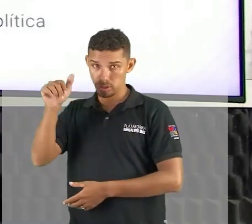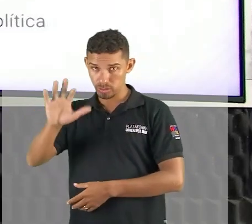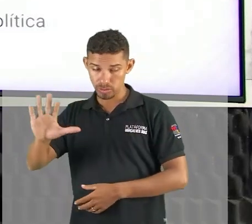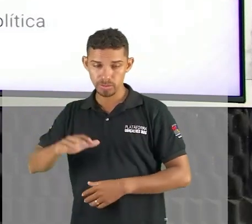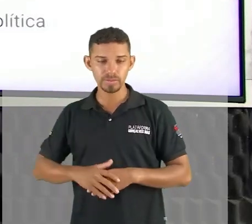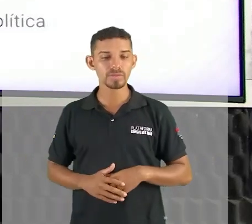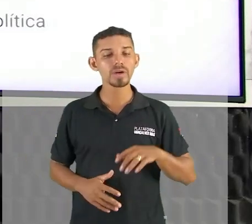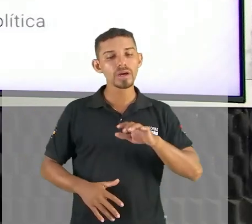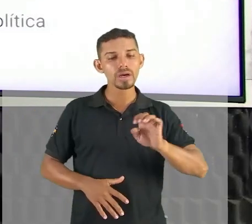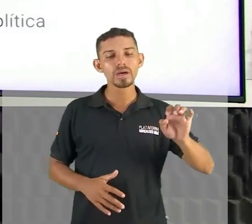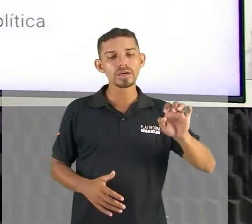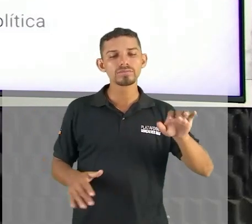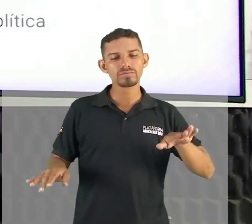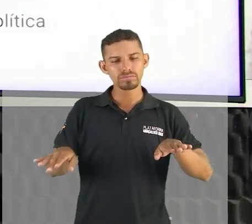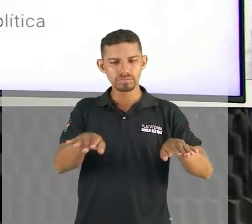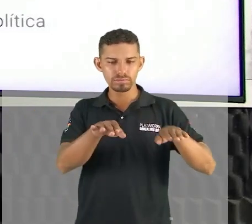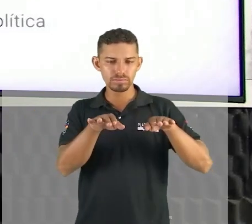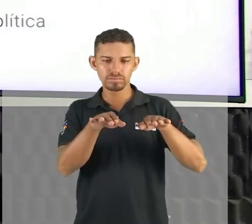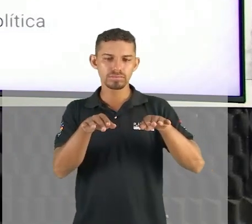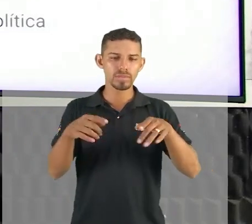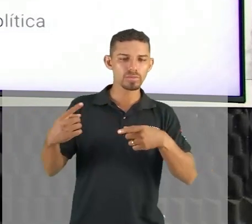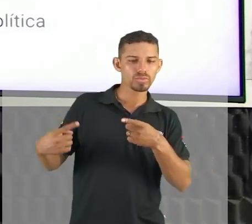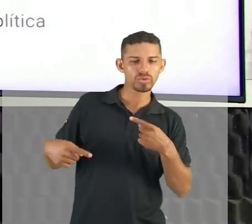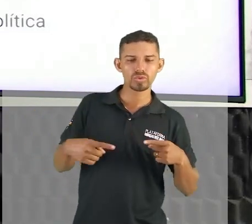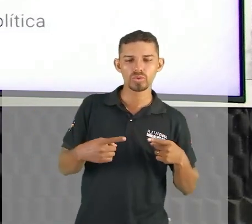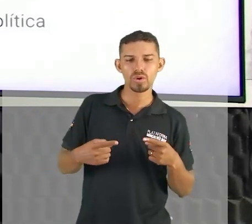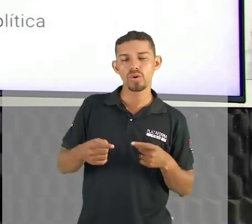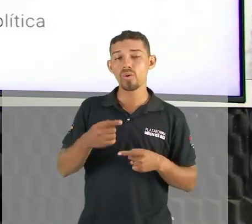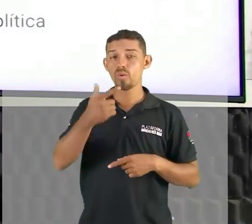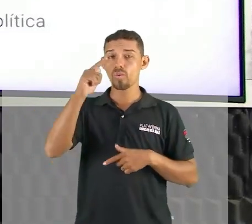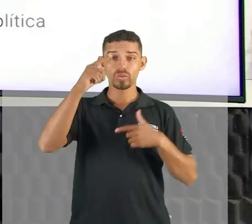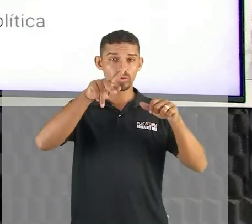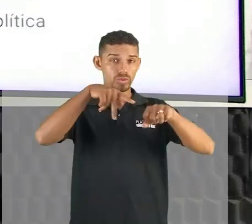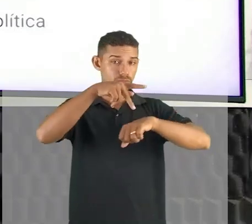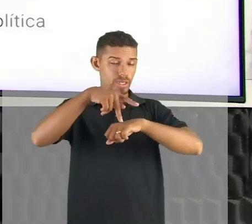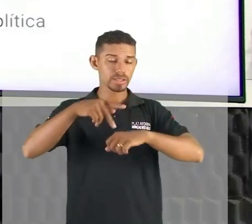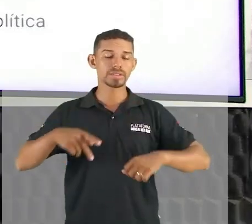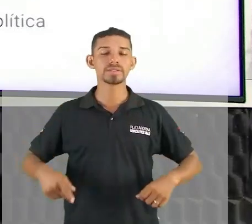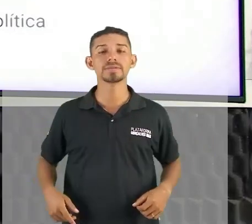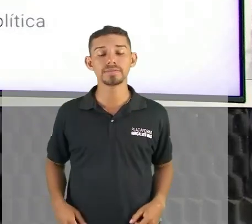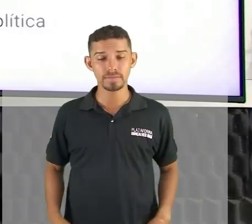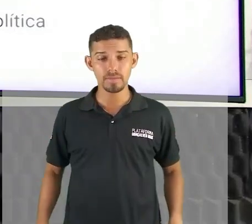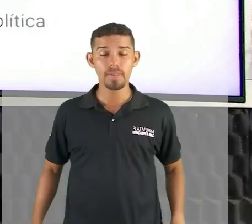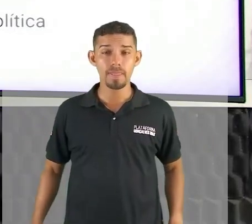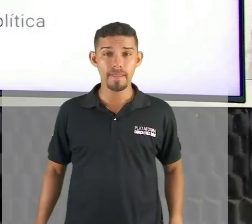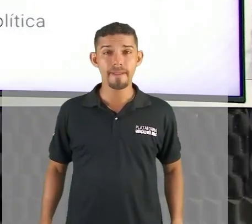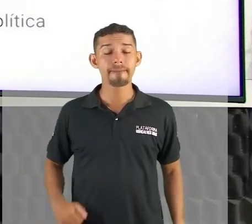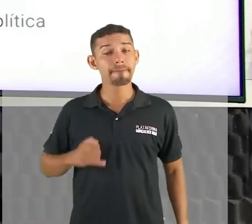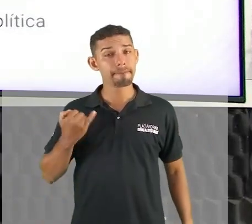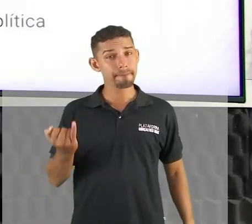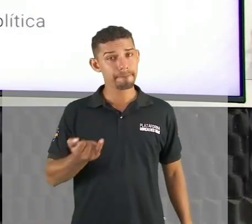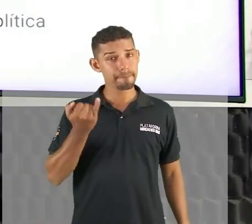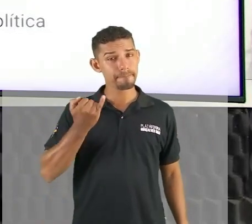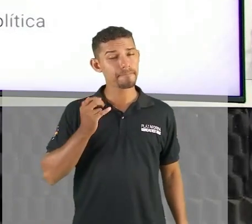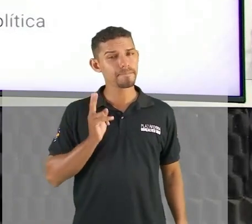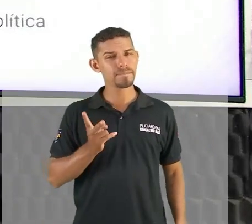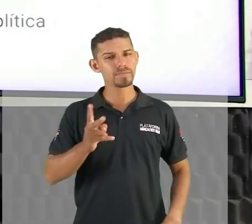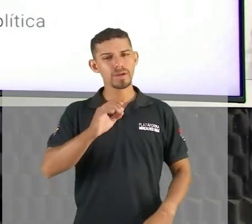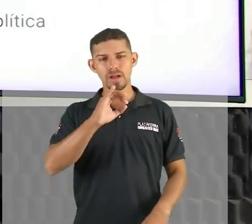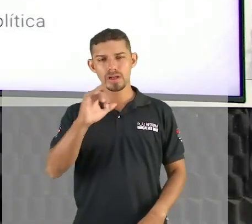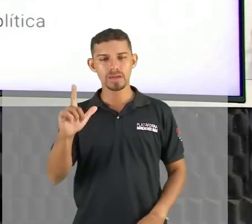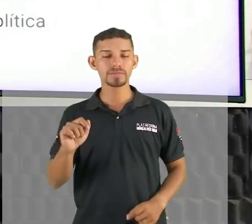E. Equiparação da condição política com a dos demais países. E aí é importante sempre,